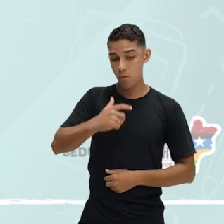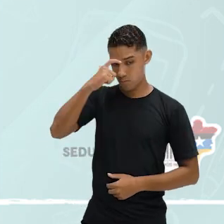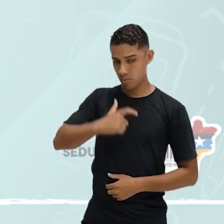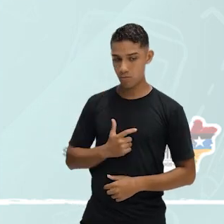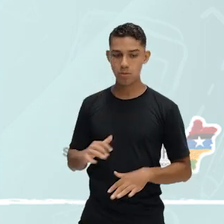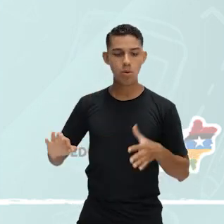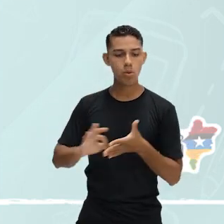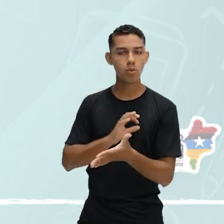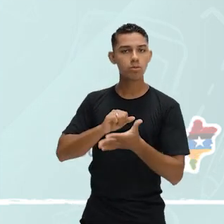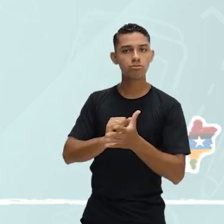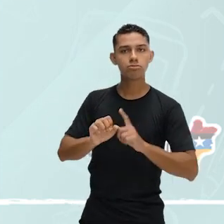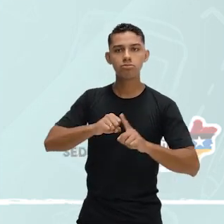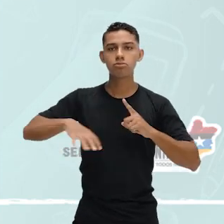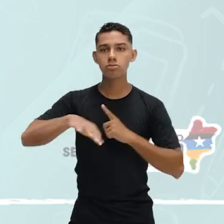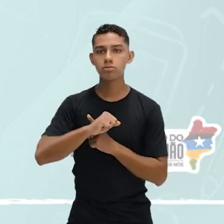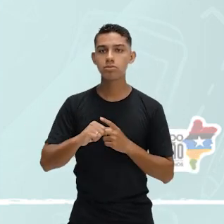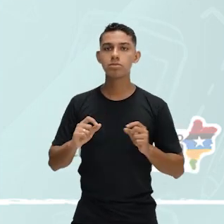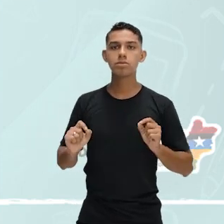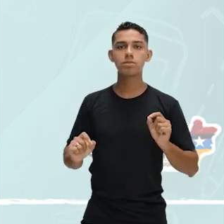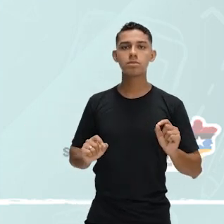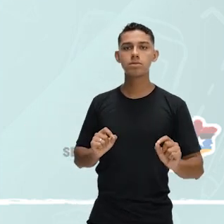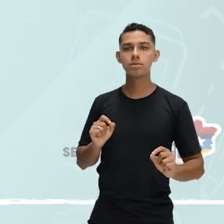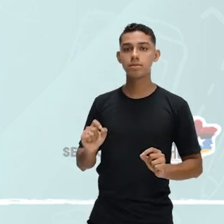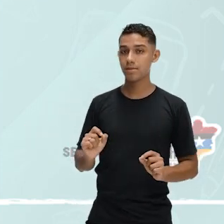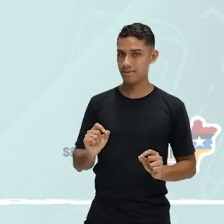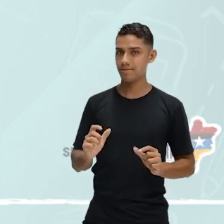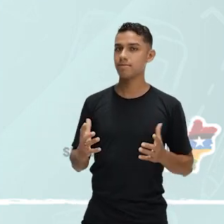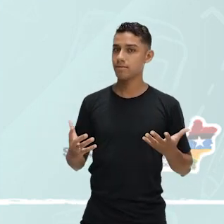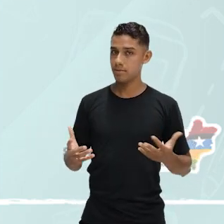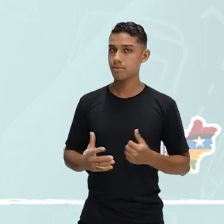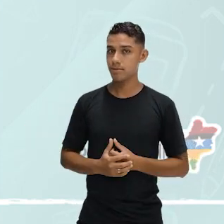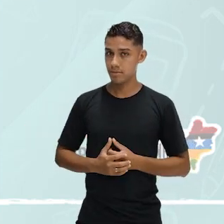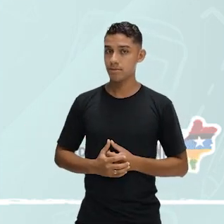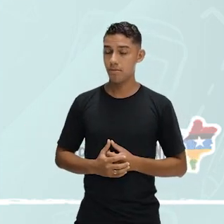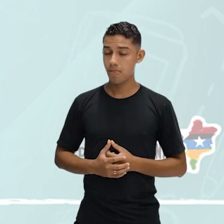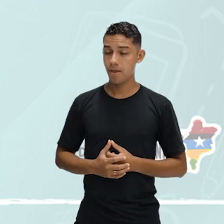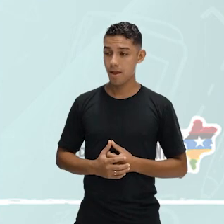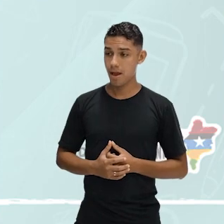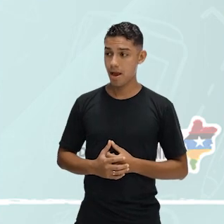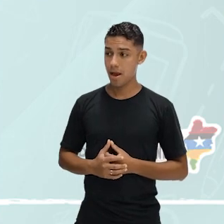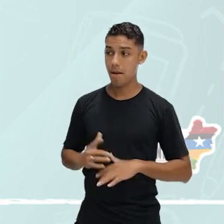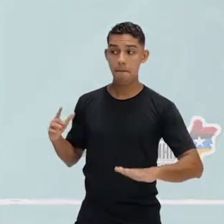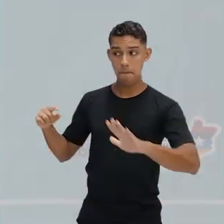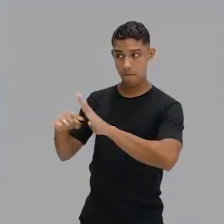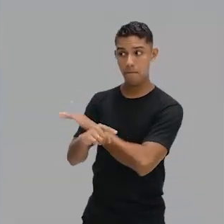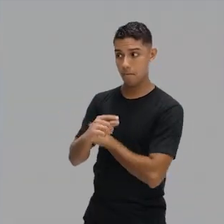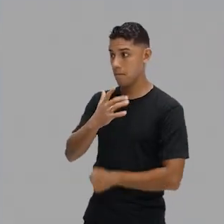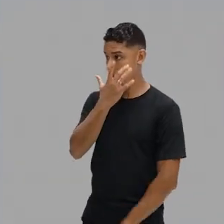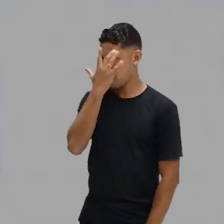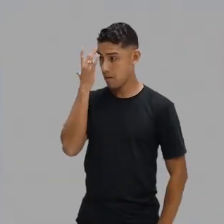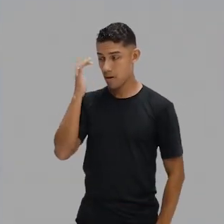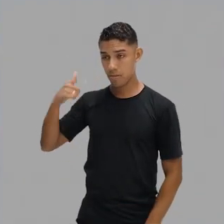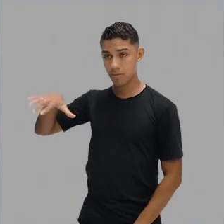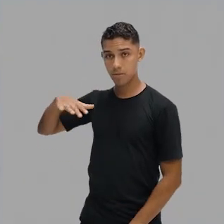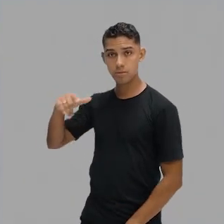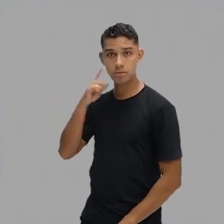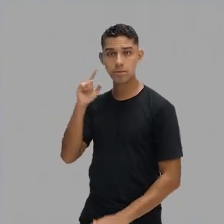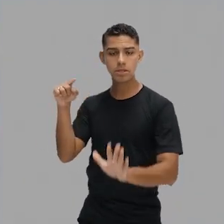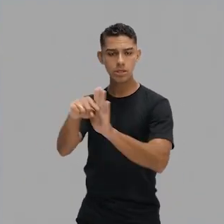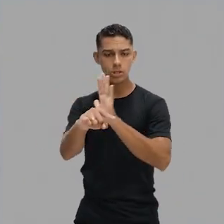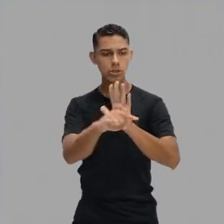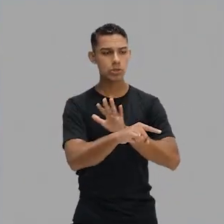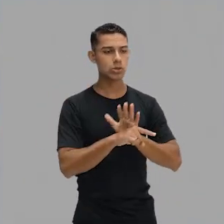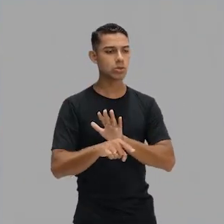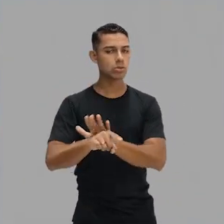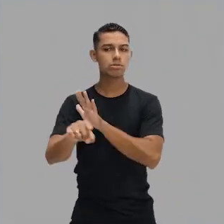social? Bom, esta é uma pergunta que muitos fazem. Locke dizia que nós vivíamos num